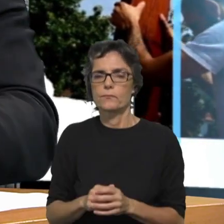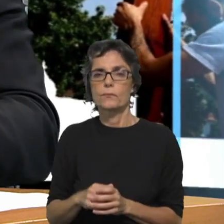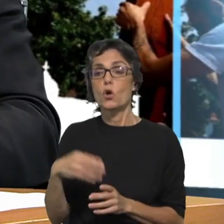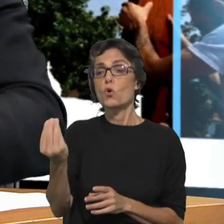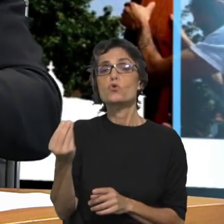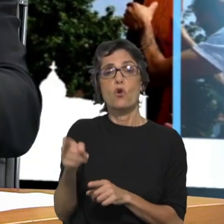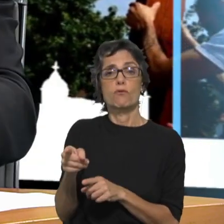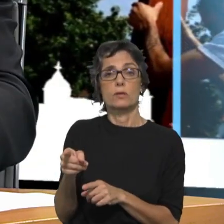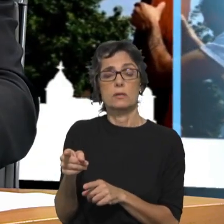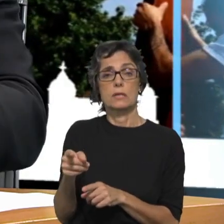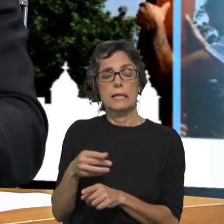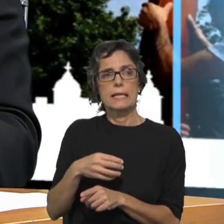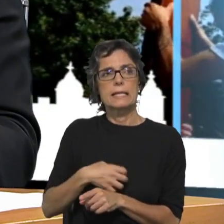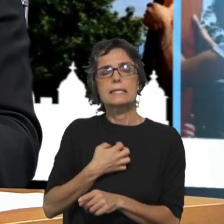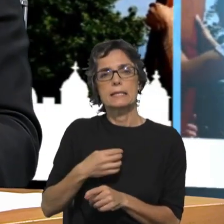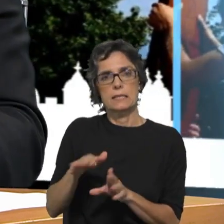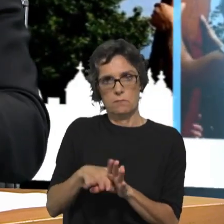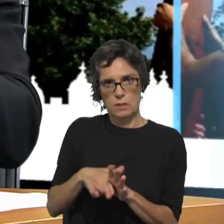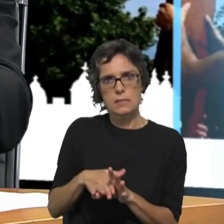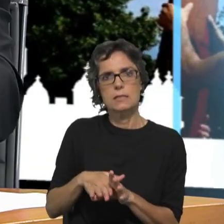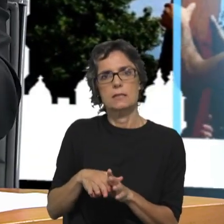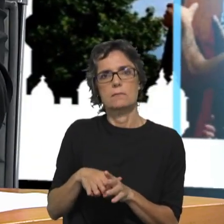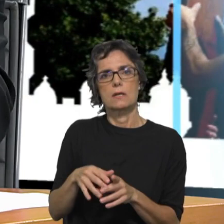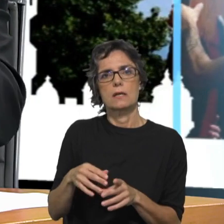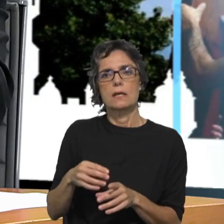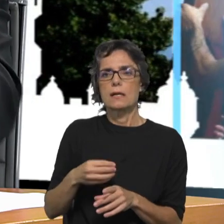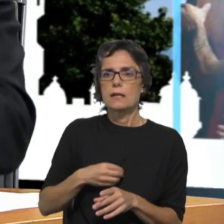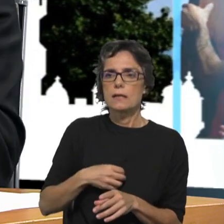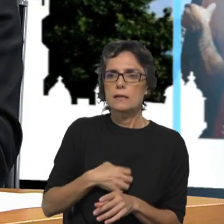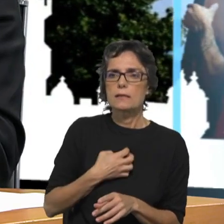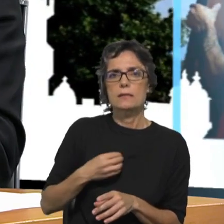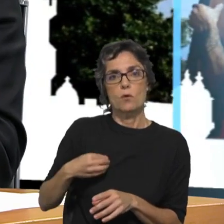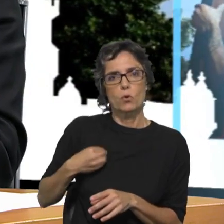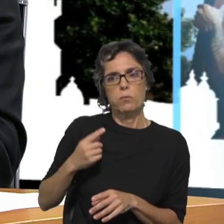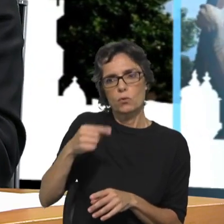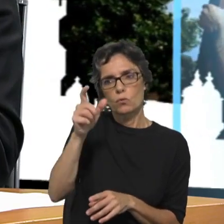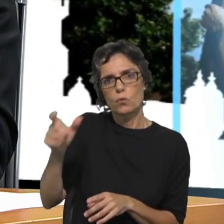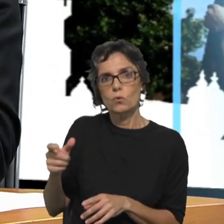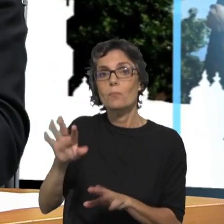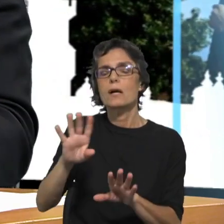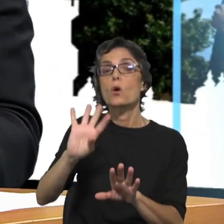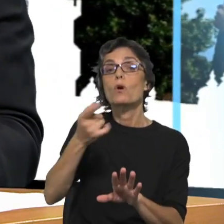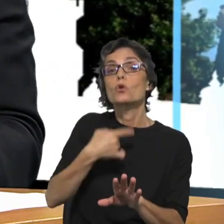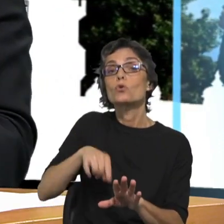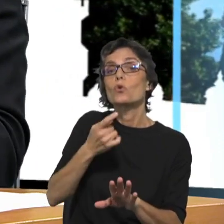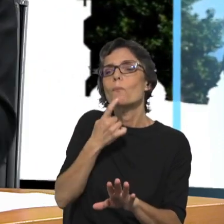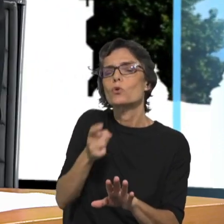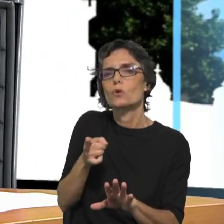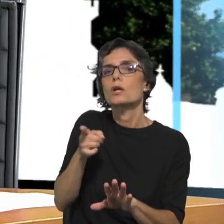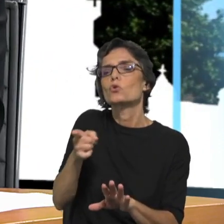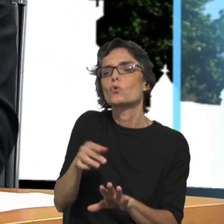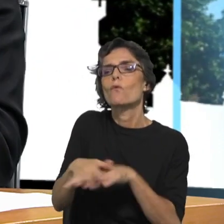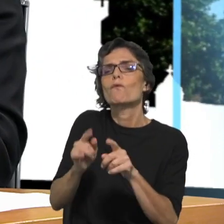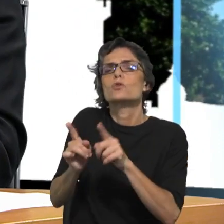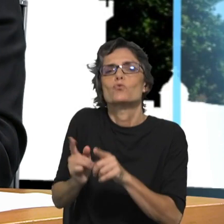mau sentido, mas dizem-se envolvidos, dizem-se preocupados com o outro, solidários, mas depois quando perguntamos o que é que fazes, o que é que tu